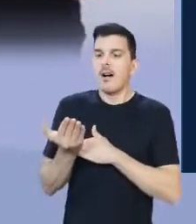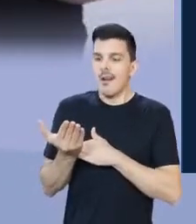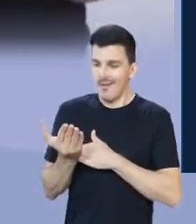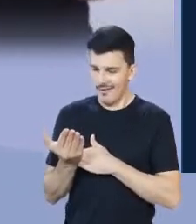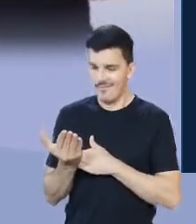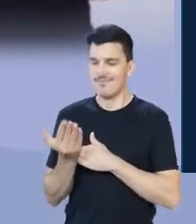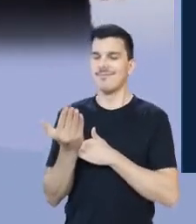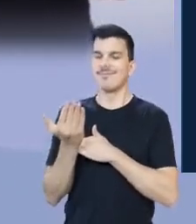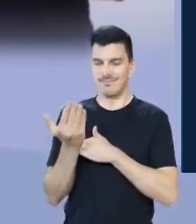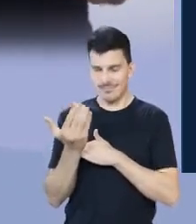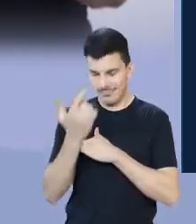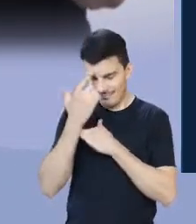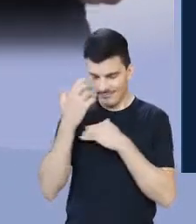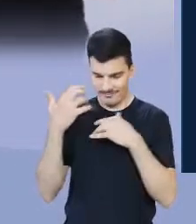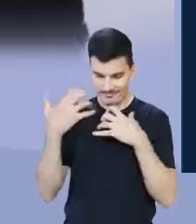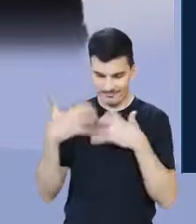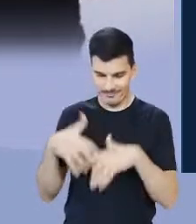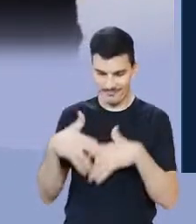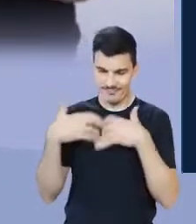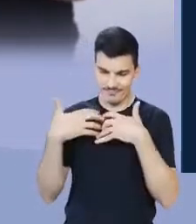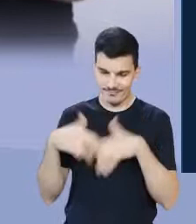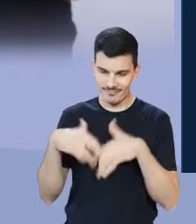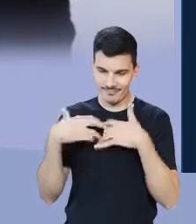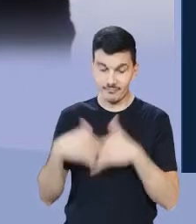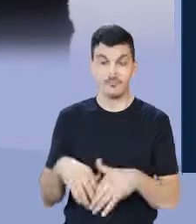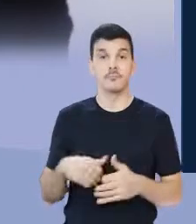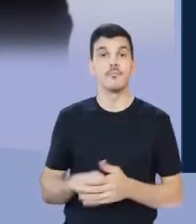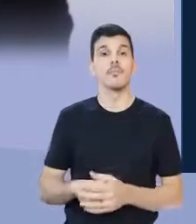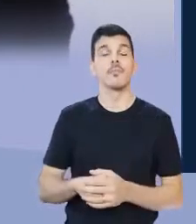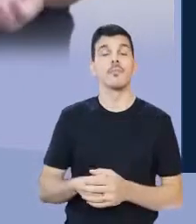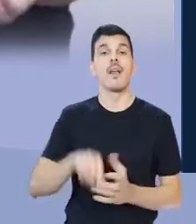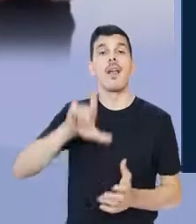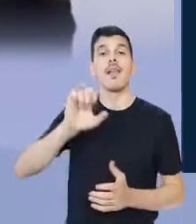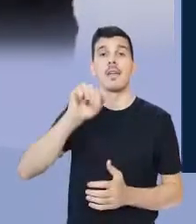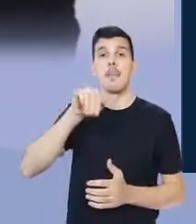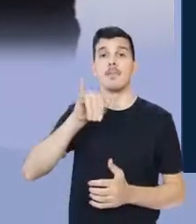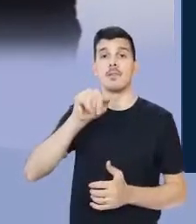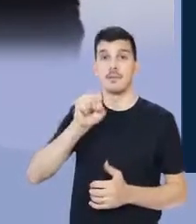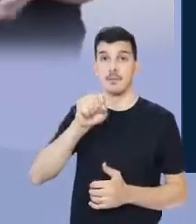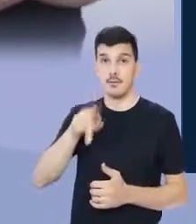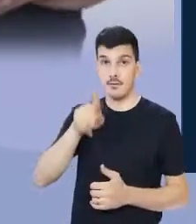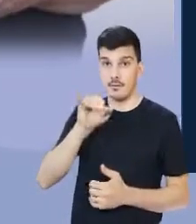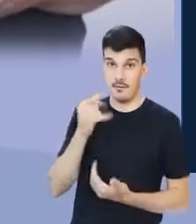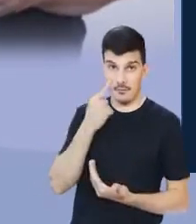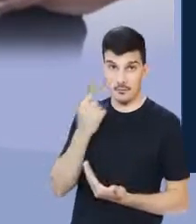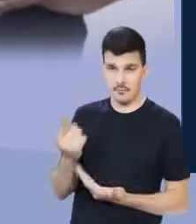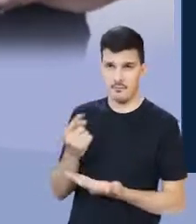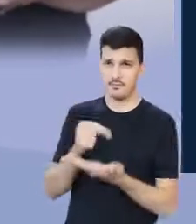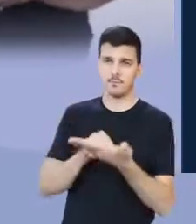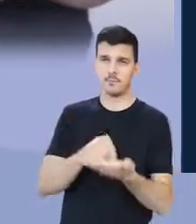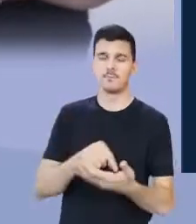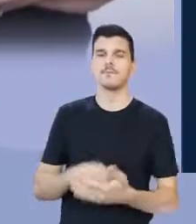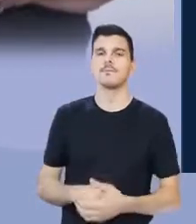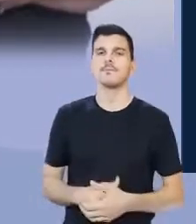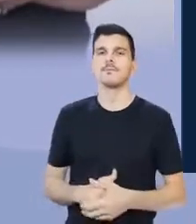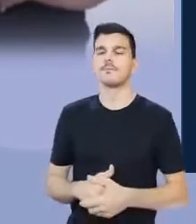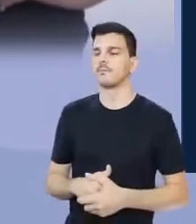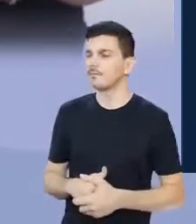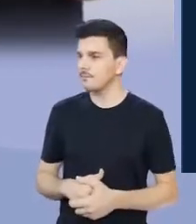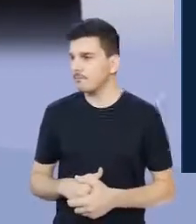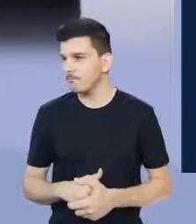as pessoas, vai levá-las a refletir. Paulo Leminski, numa de suas produções, diz